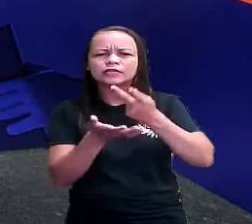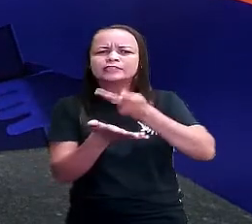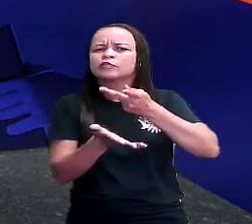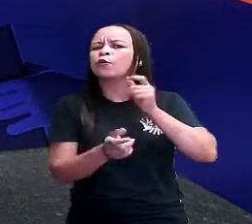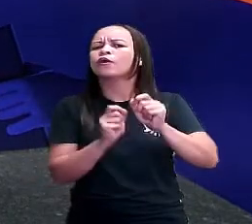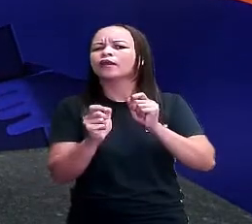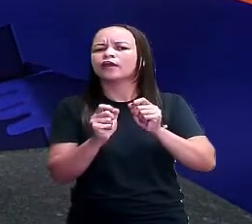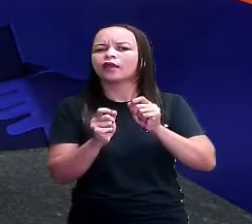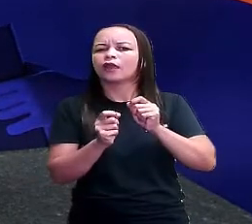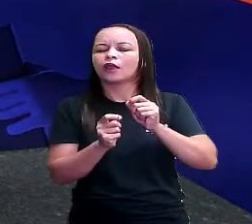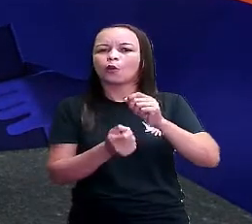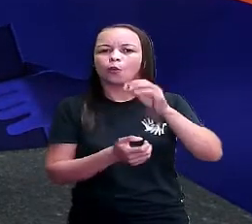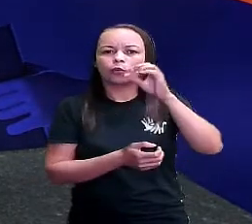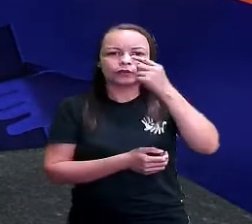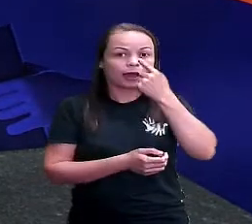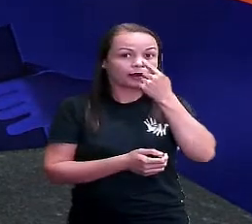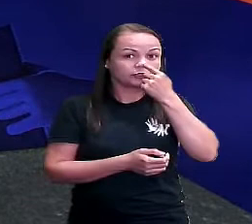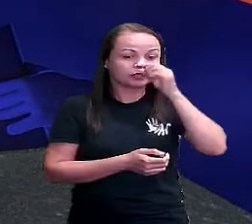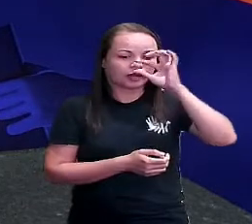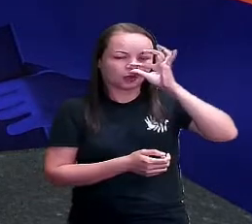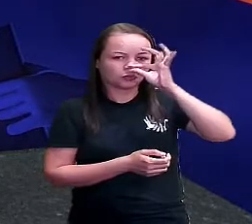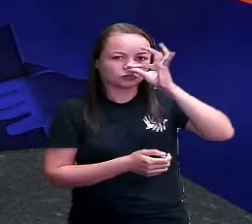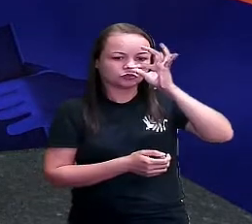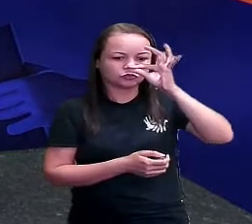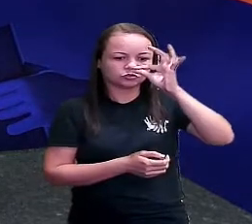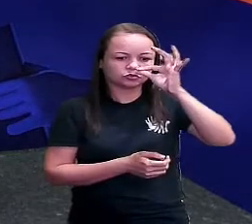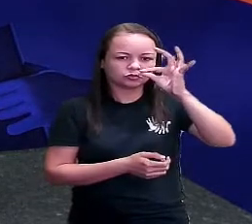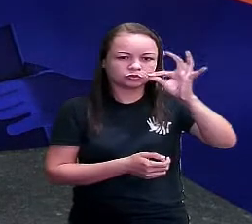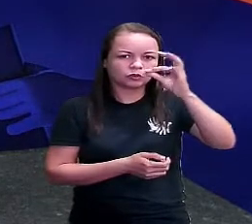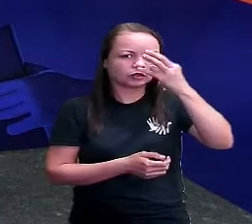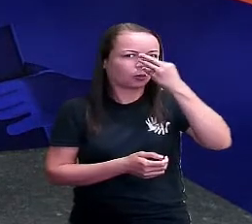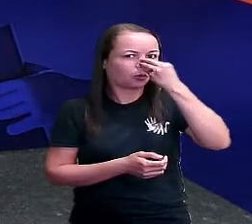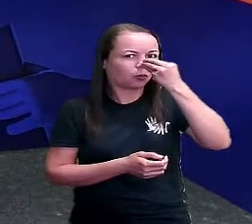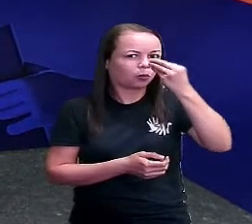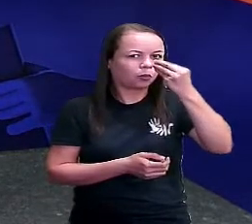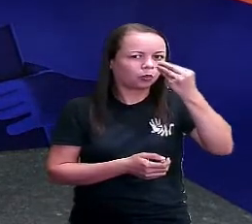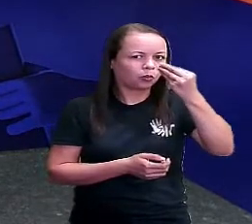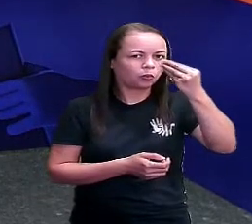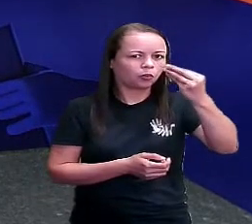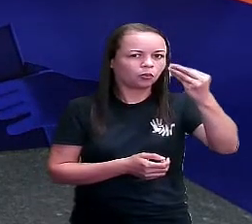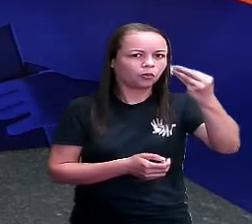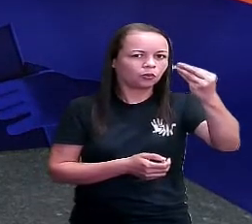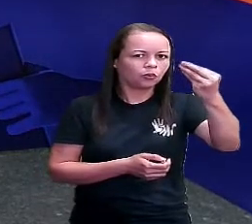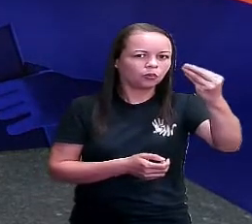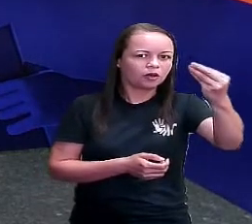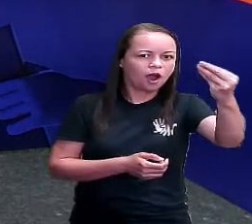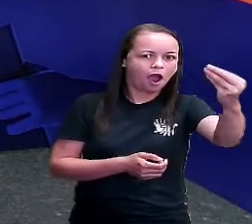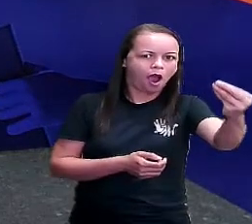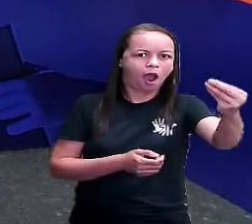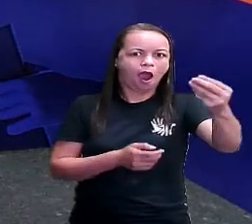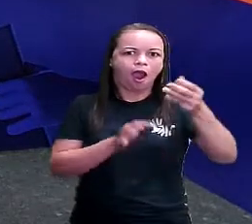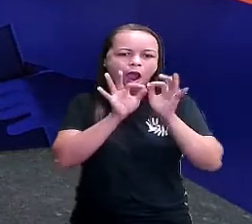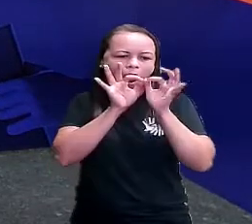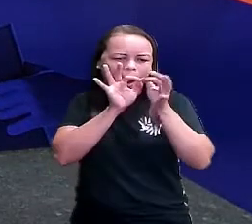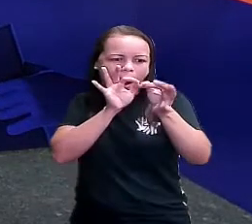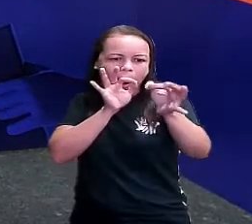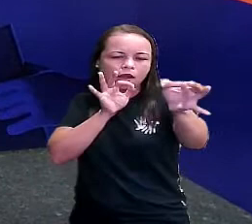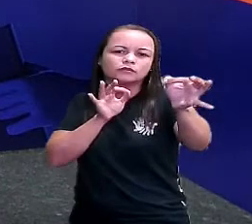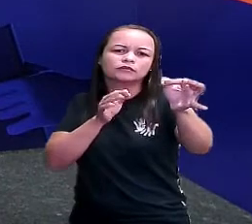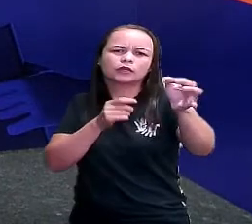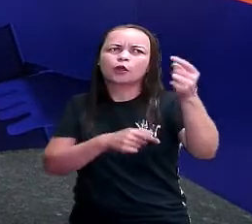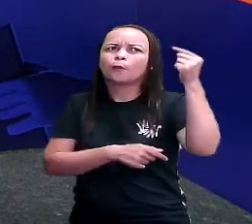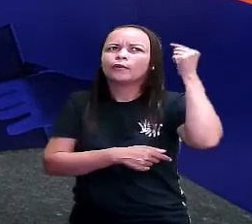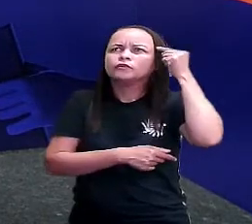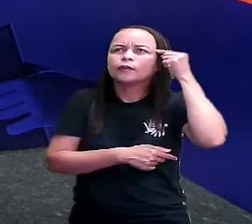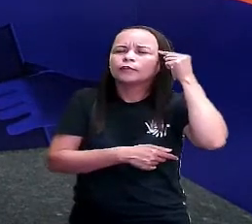grande. Cada mentira que ele contava, o nariz crescia. Crescia e crescia. Até o